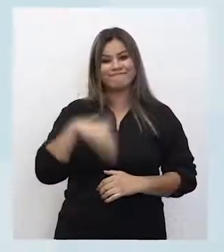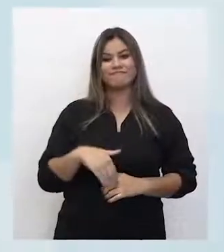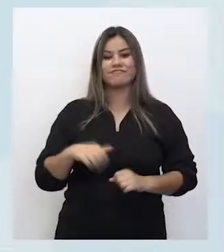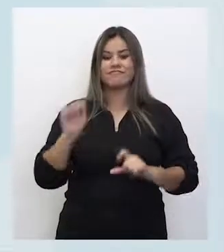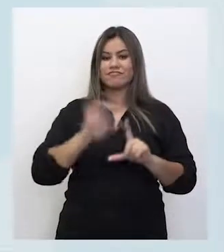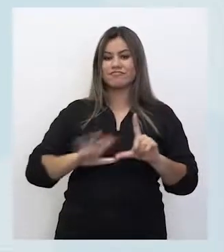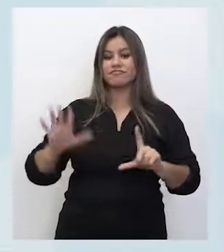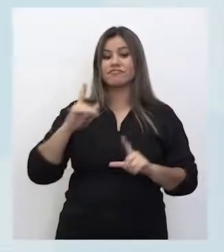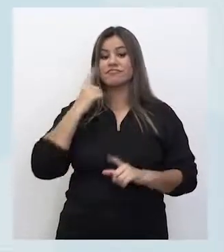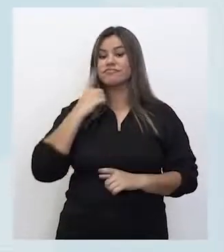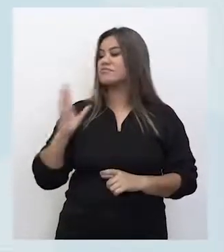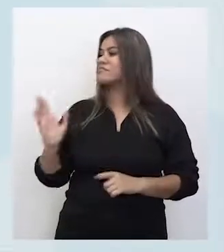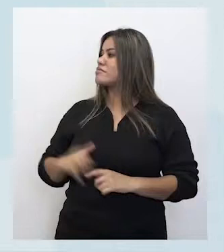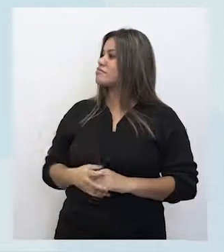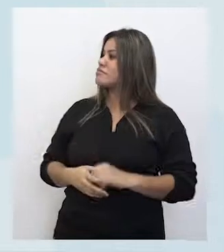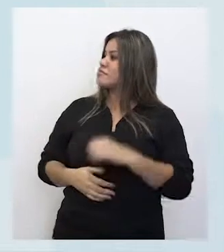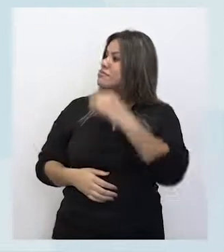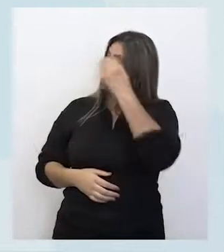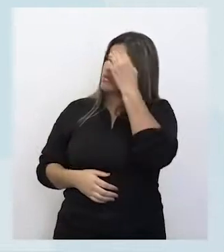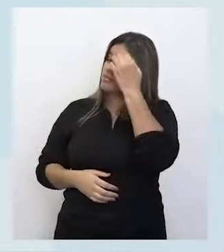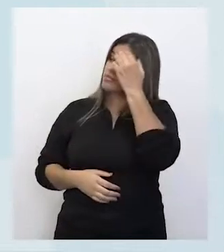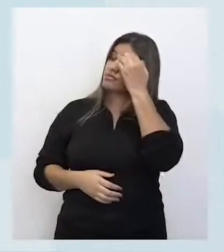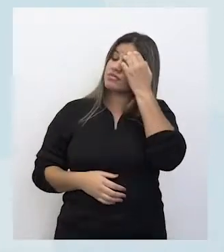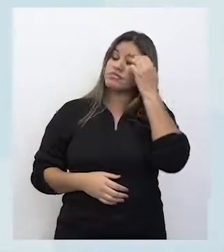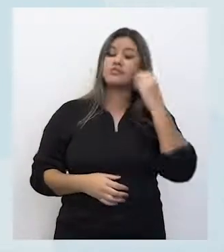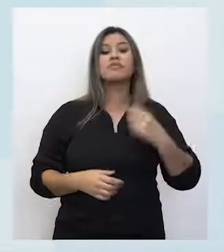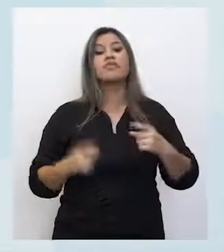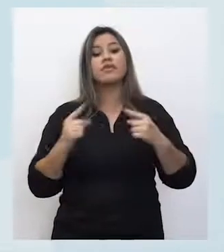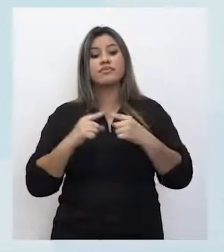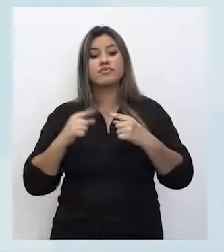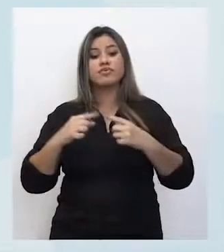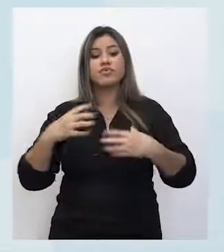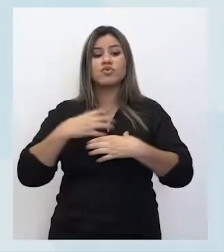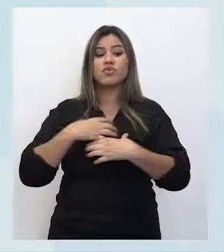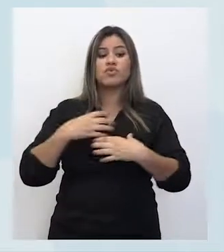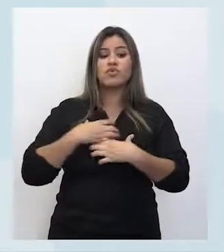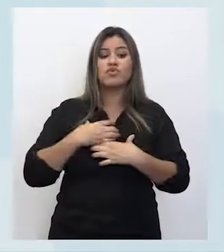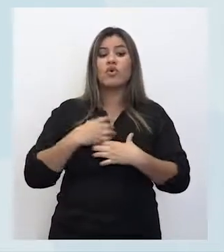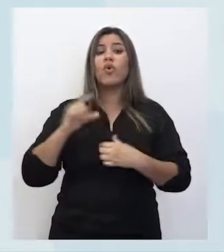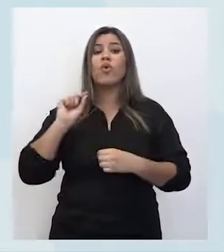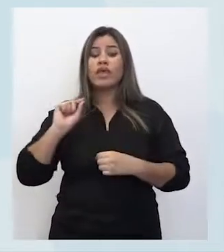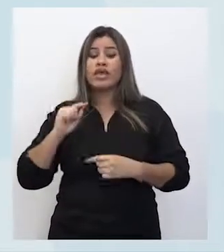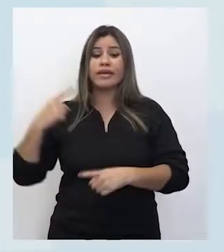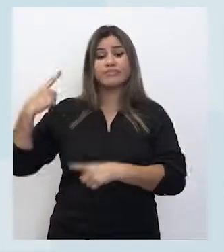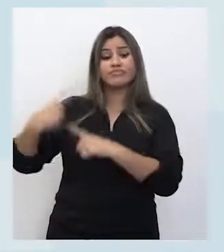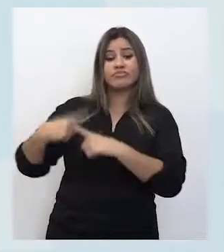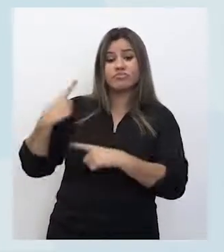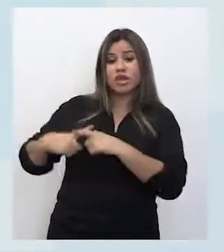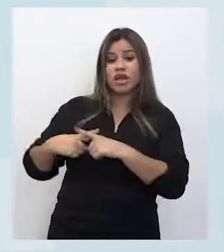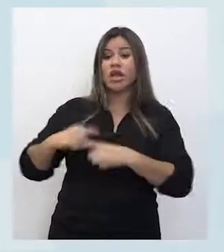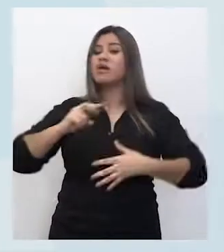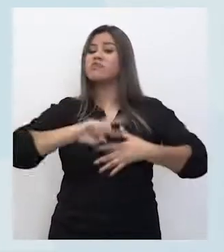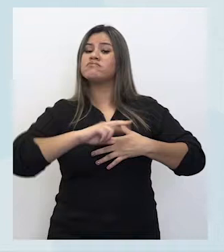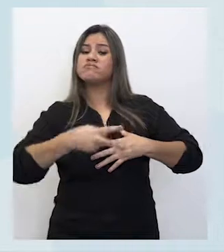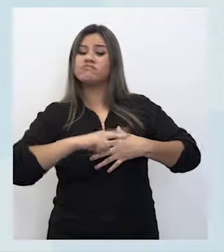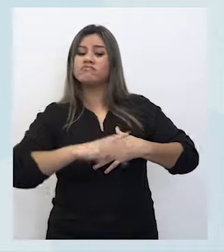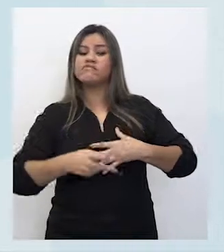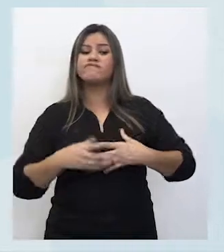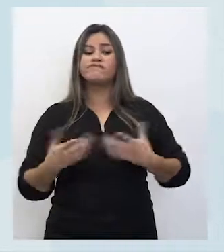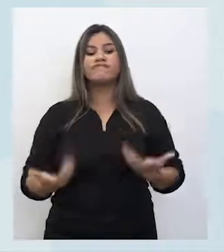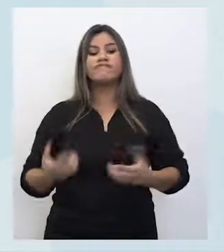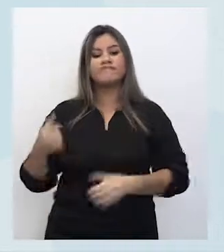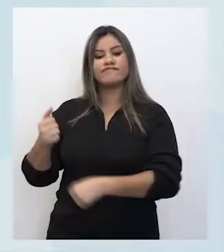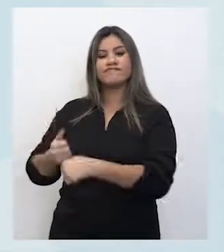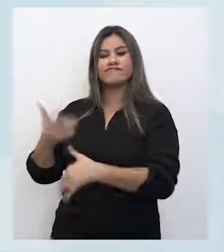bom. Essa imagem nos remete a sentido de causa ou consequência. Aí tá fácil. Cadê o little